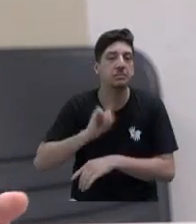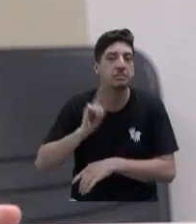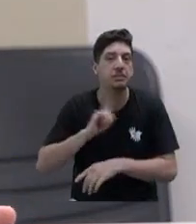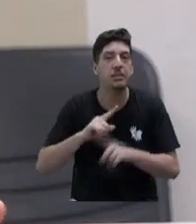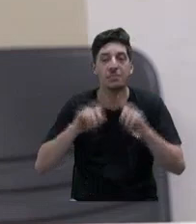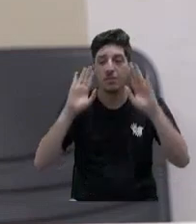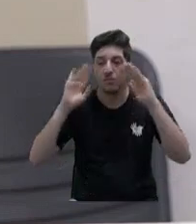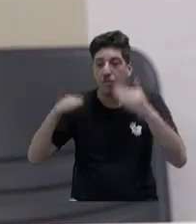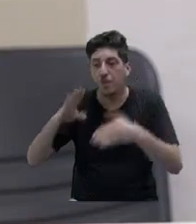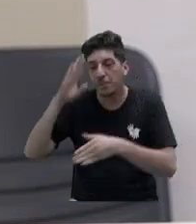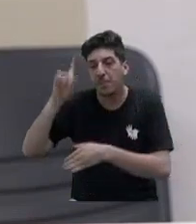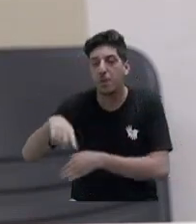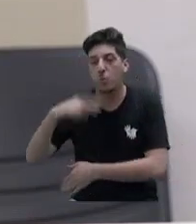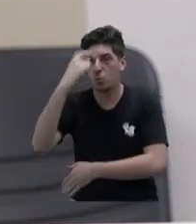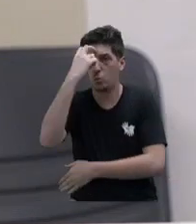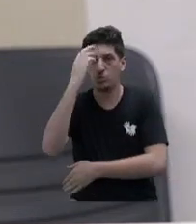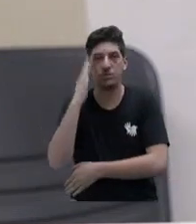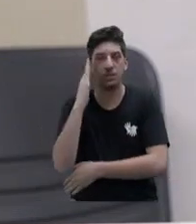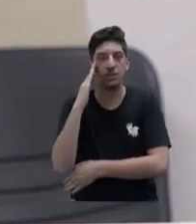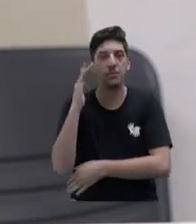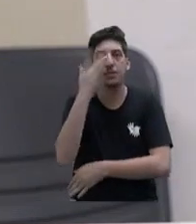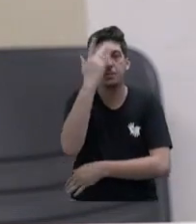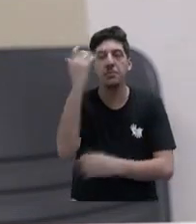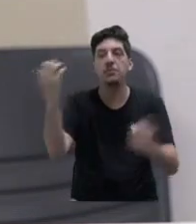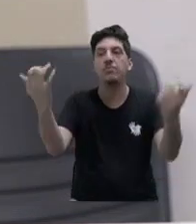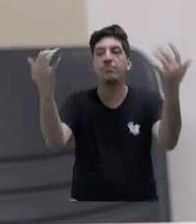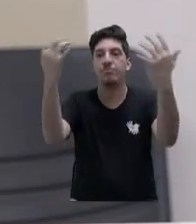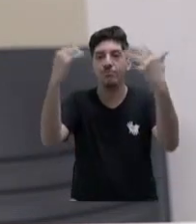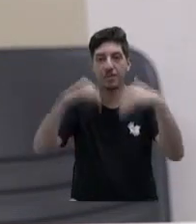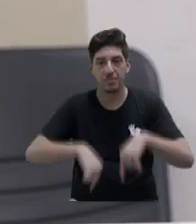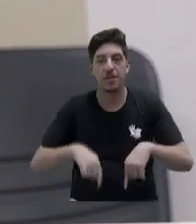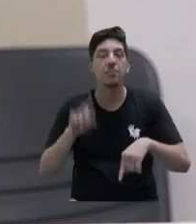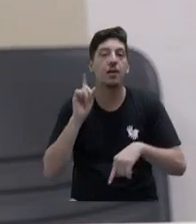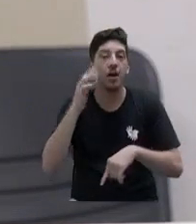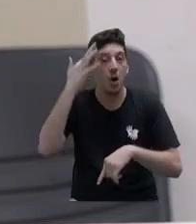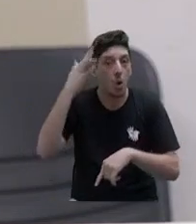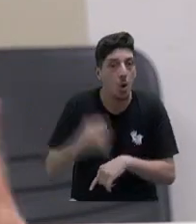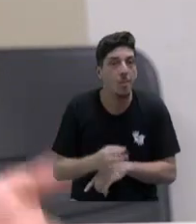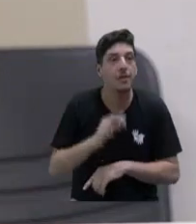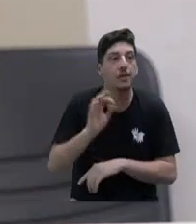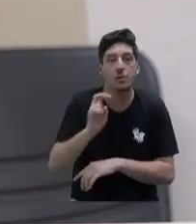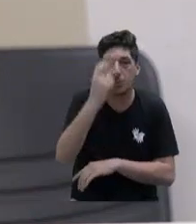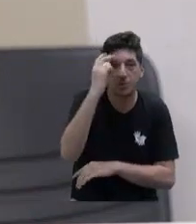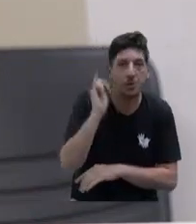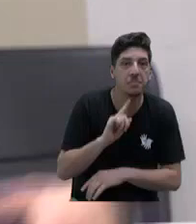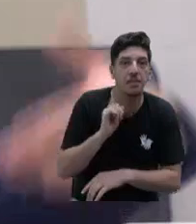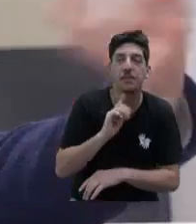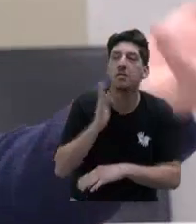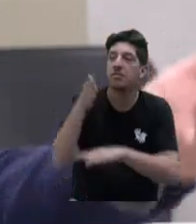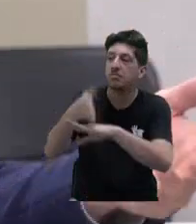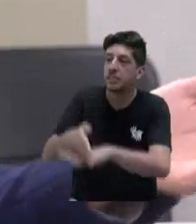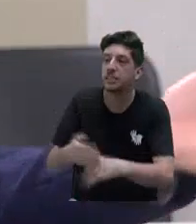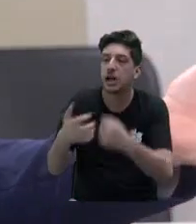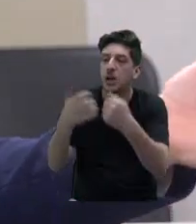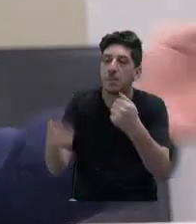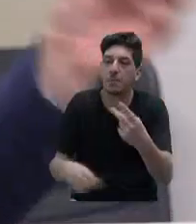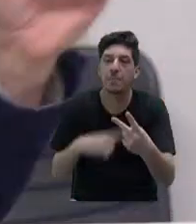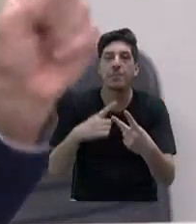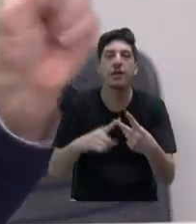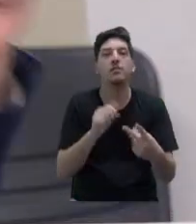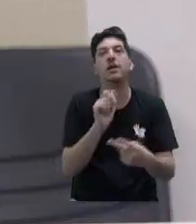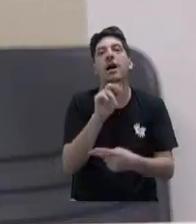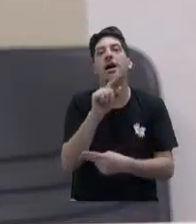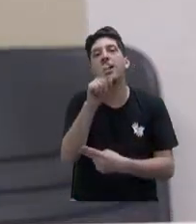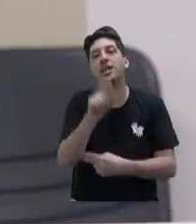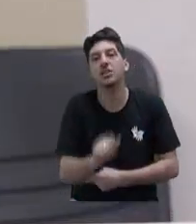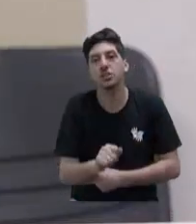a cultura. As pessoas vêm para compreender a nossa cultura, para ir a Ouro Preto, para ir a Araxá. Que